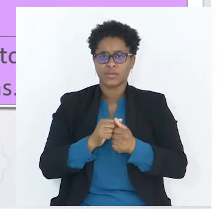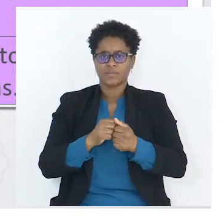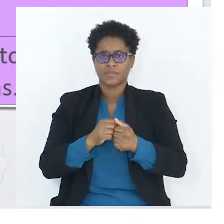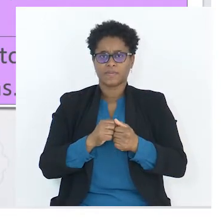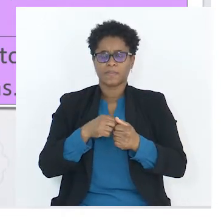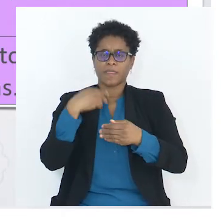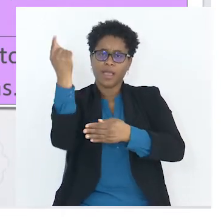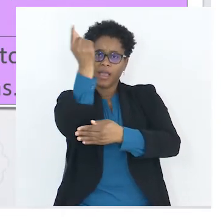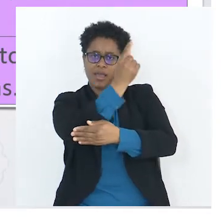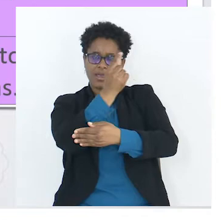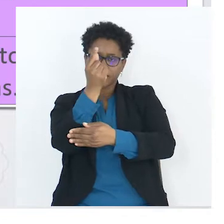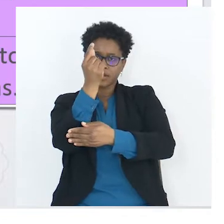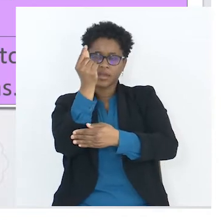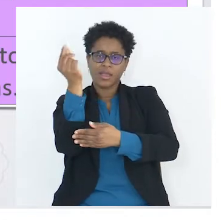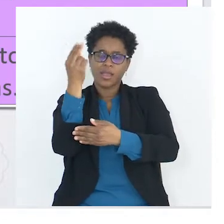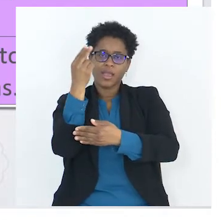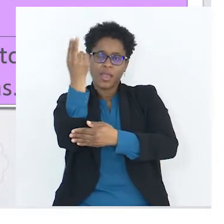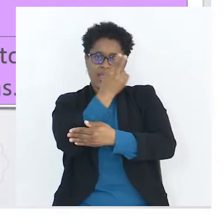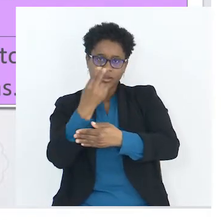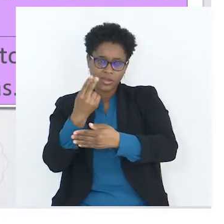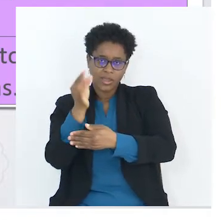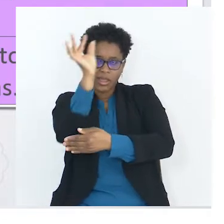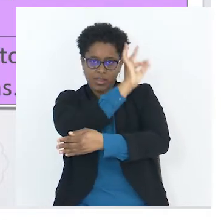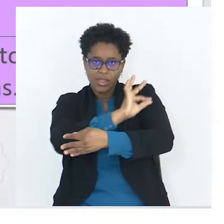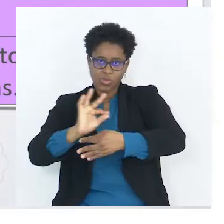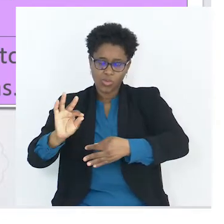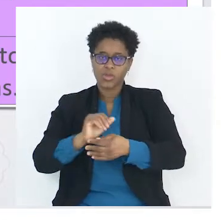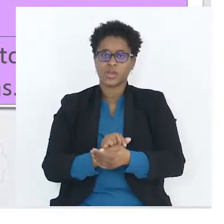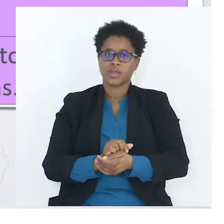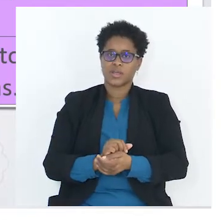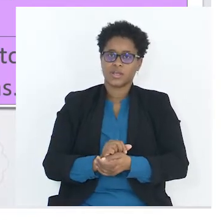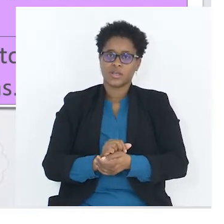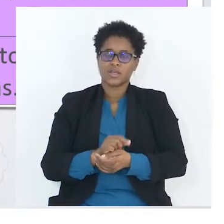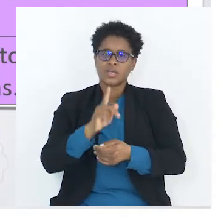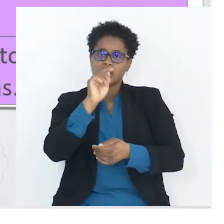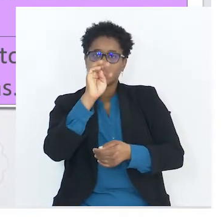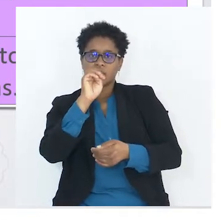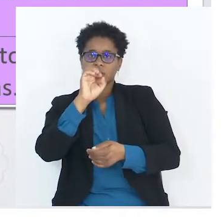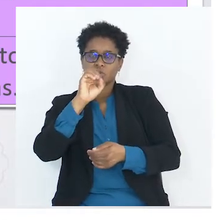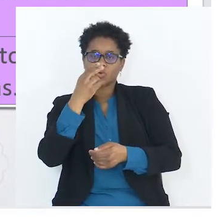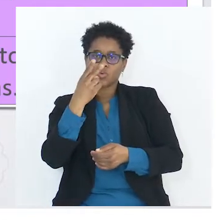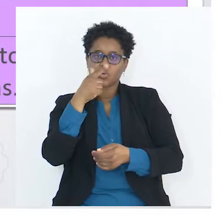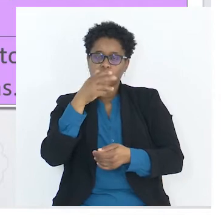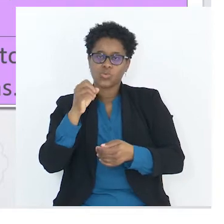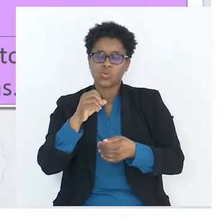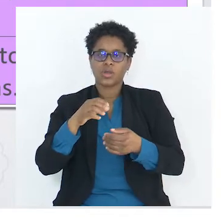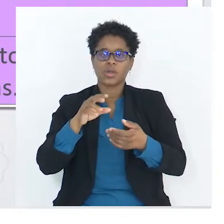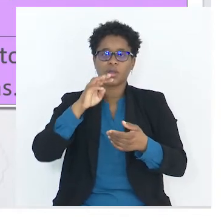as arquiteturas, a escultura, monumentos,